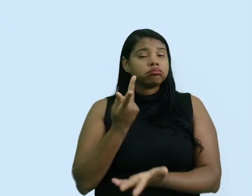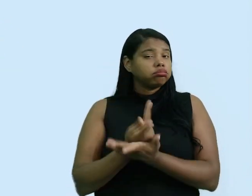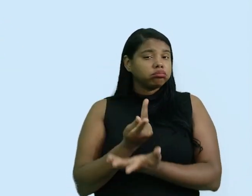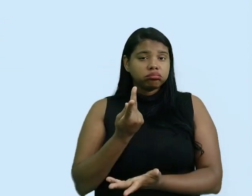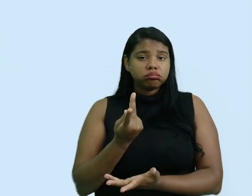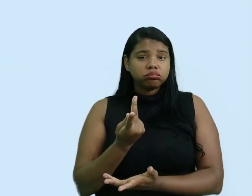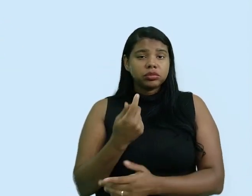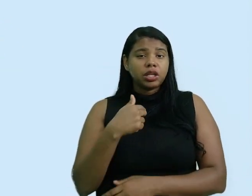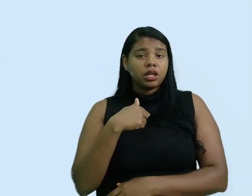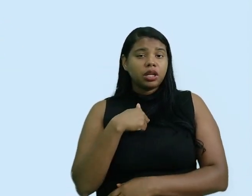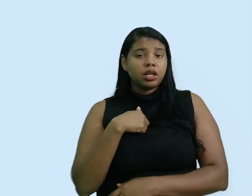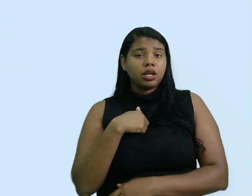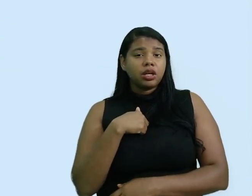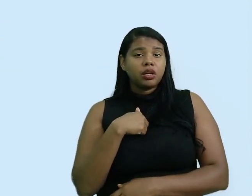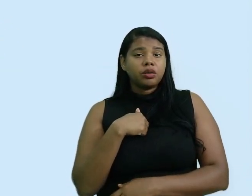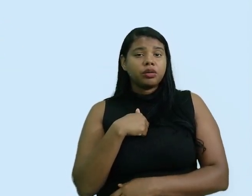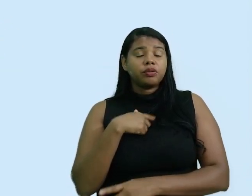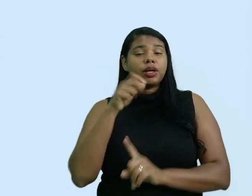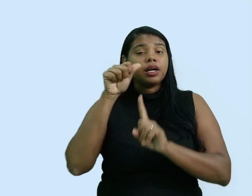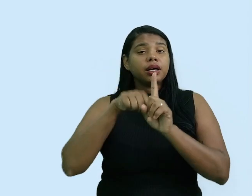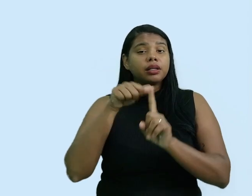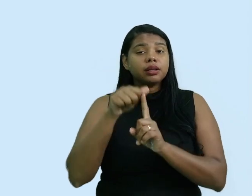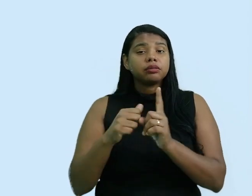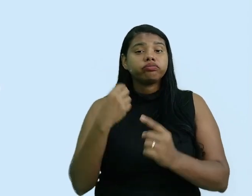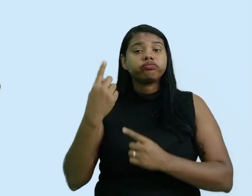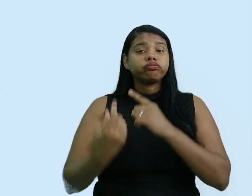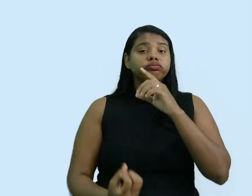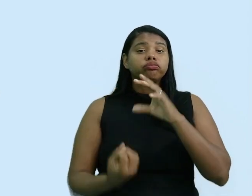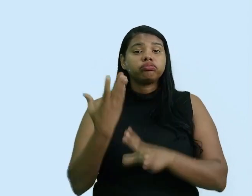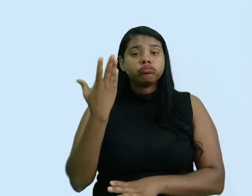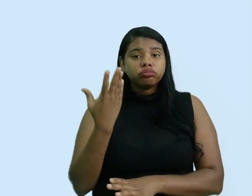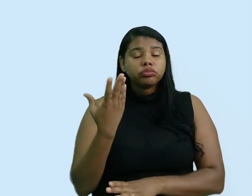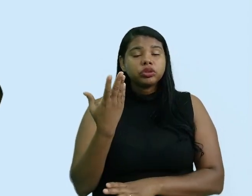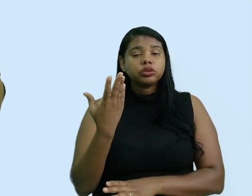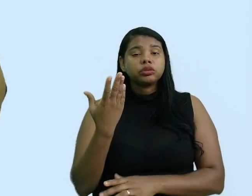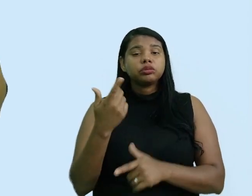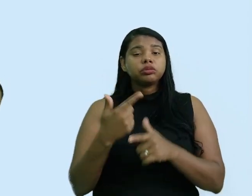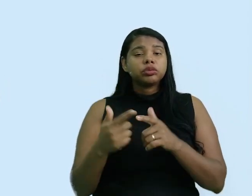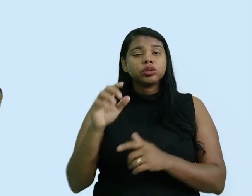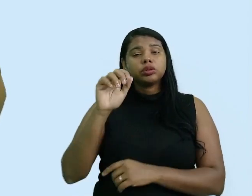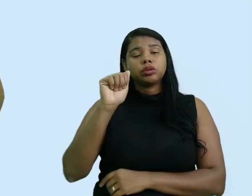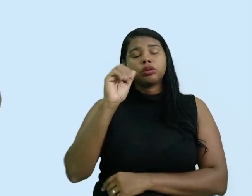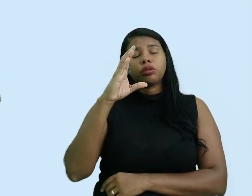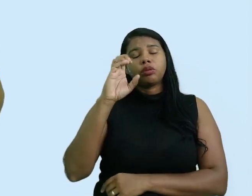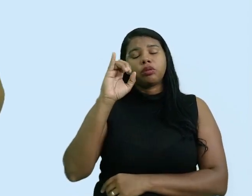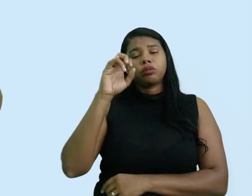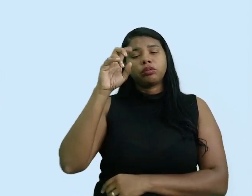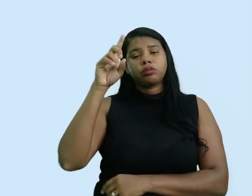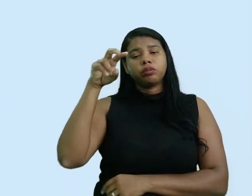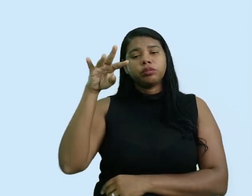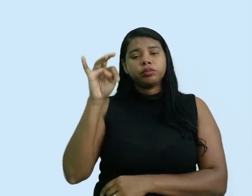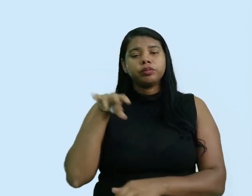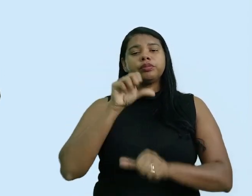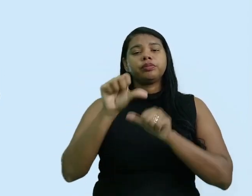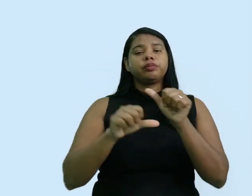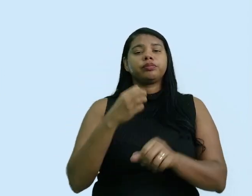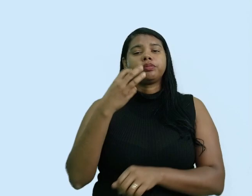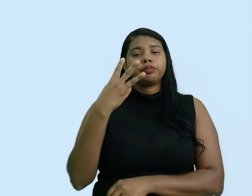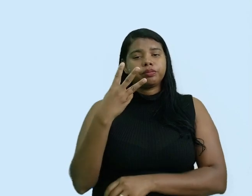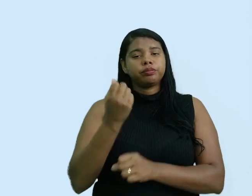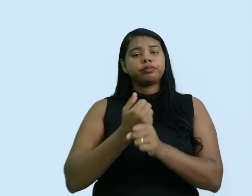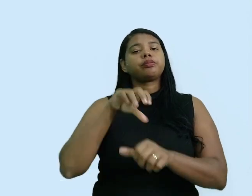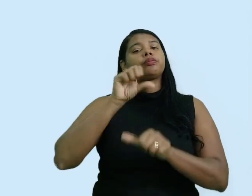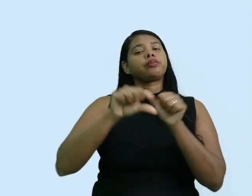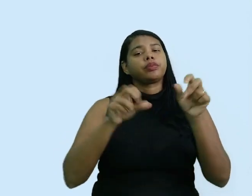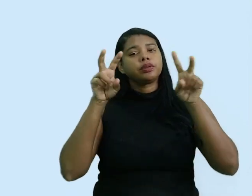acaso, eu tiver um acidente a cada mês, né? Então, aquele prazo de 3 anos de modificação, ele já vai ter